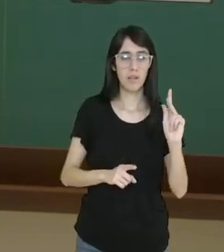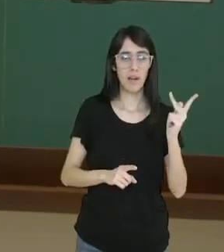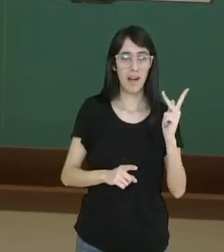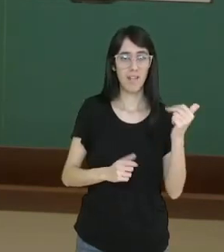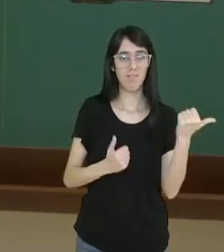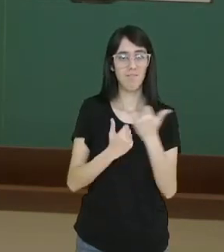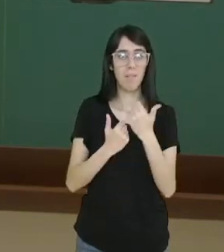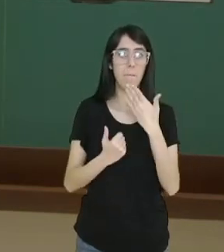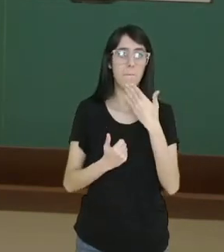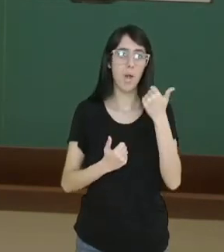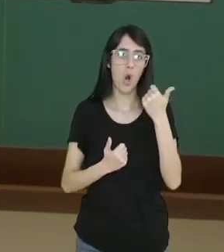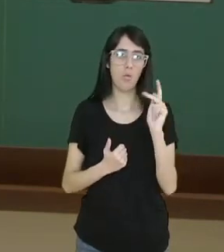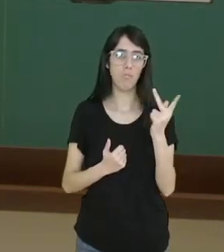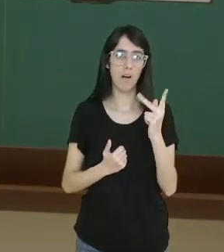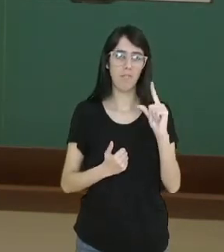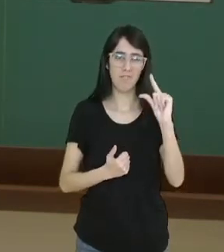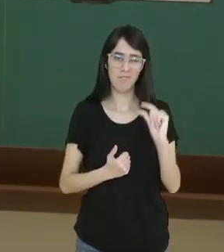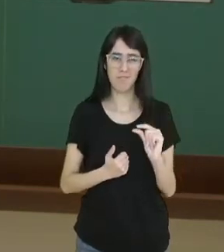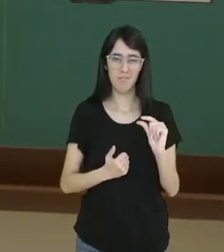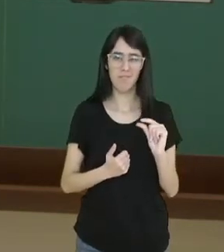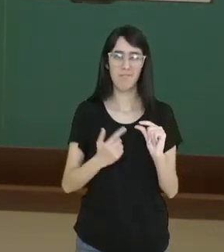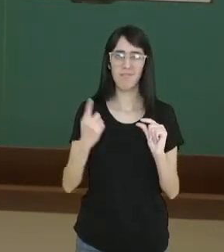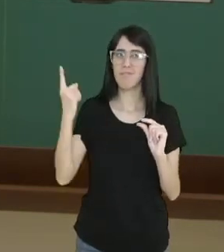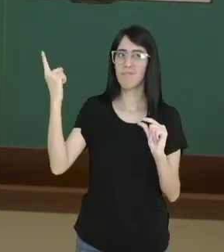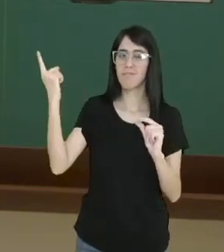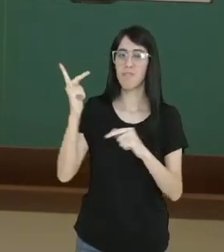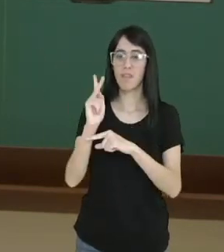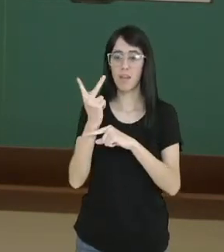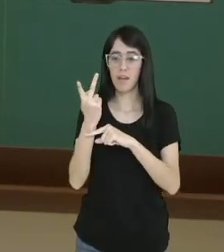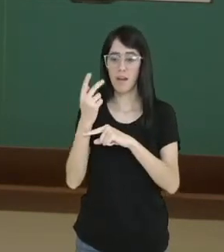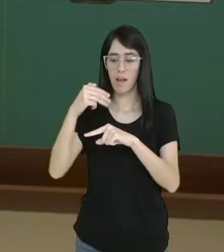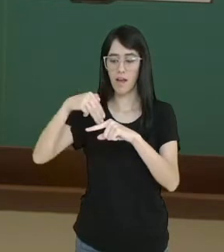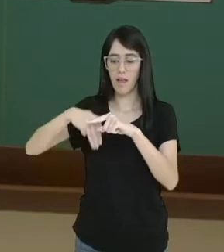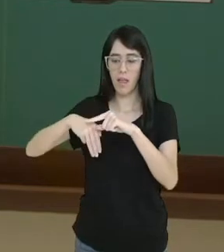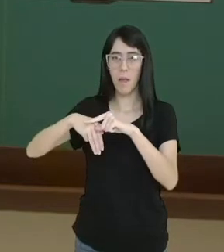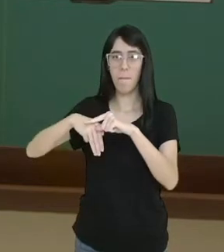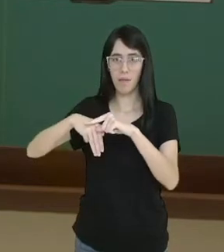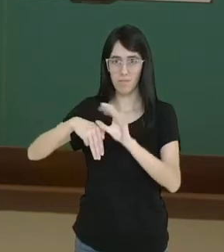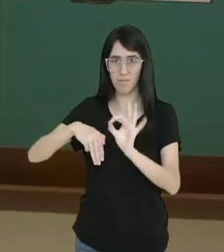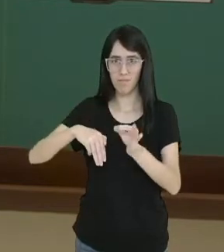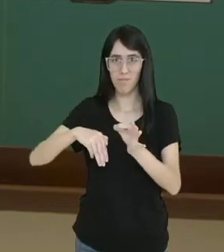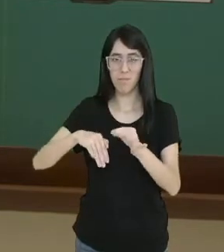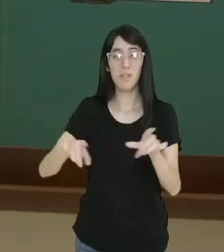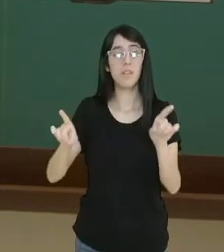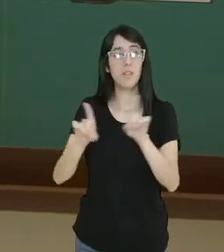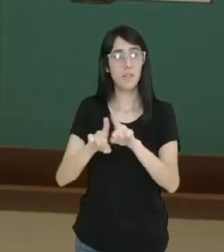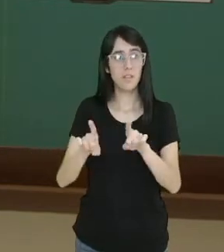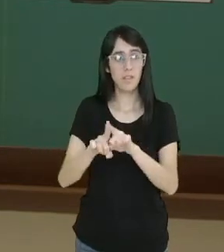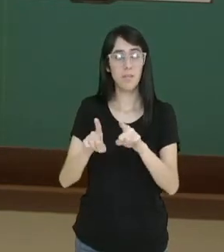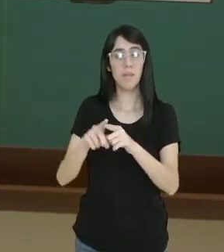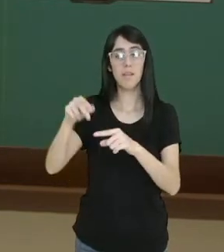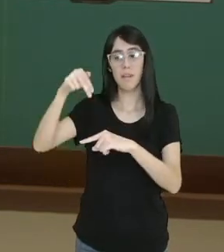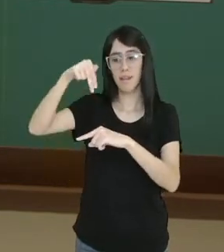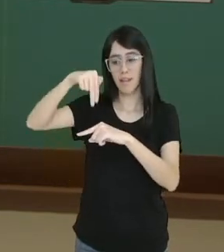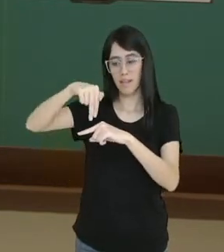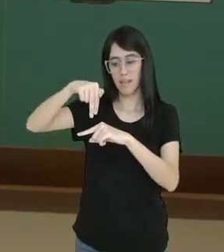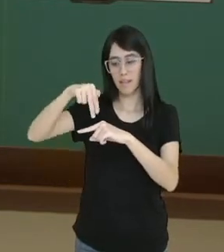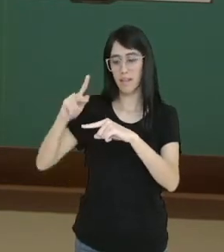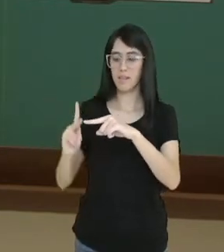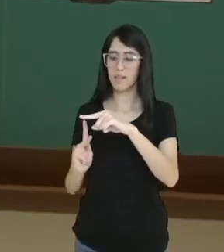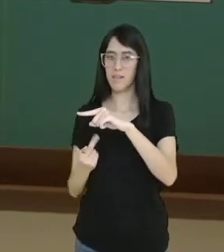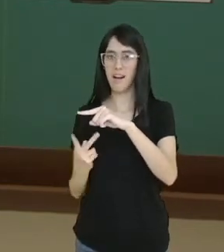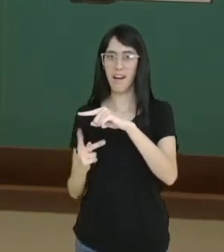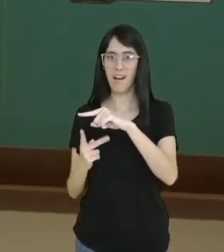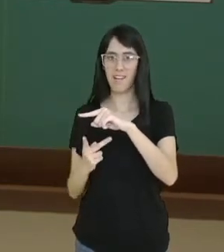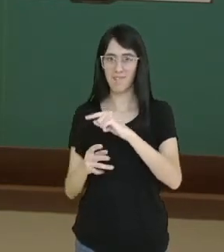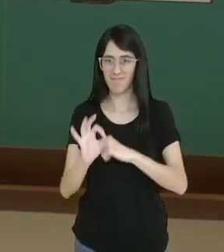mais fácil. Então, olha aqui, ó. Hzinho está para M, assim como N está para